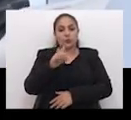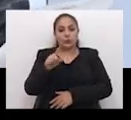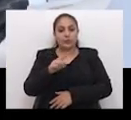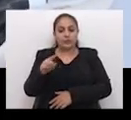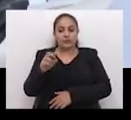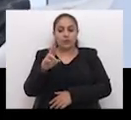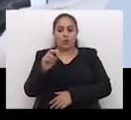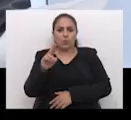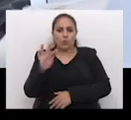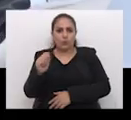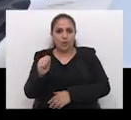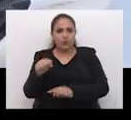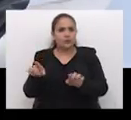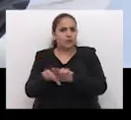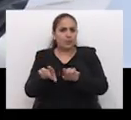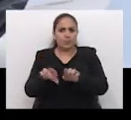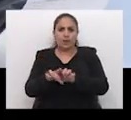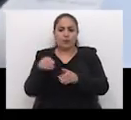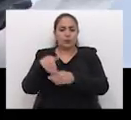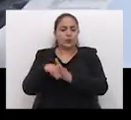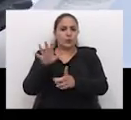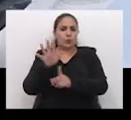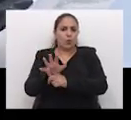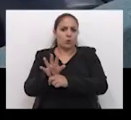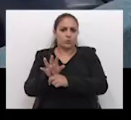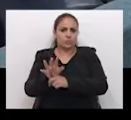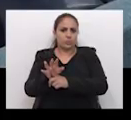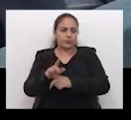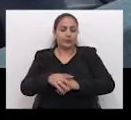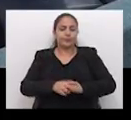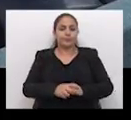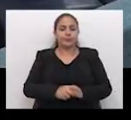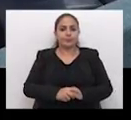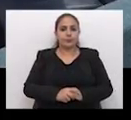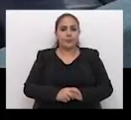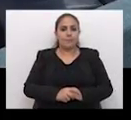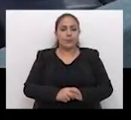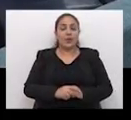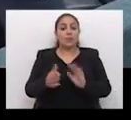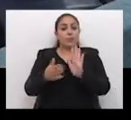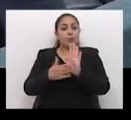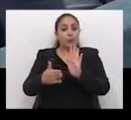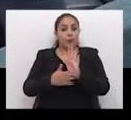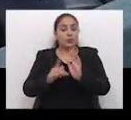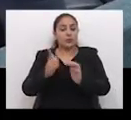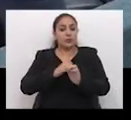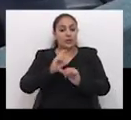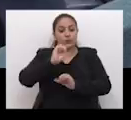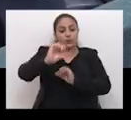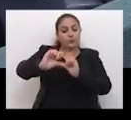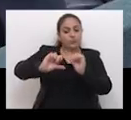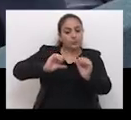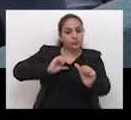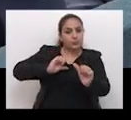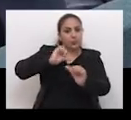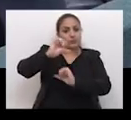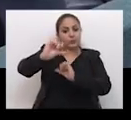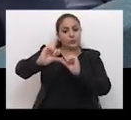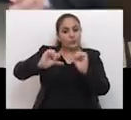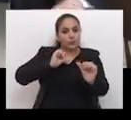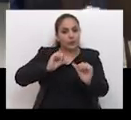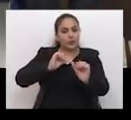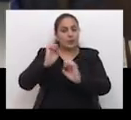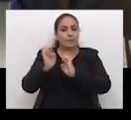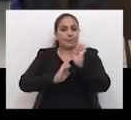Rufa Soldá também foram derrubadas na ordem do dia. De cunho social, as propostas estabelecem um rodízio entre as